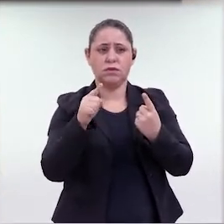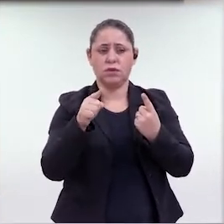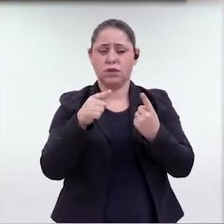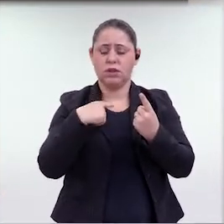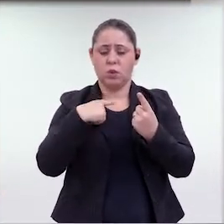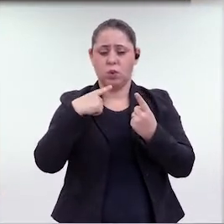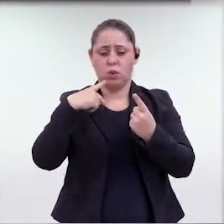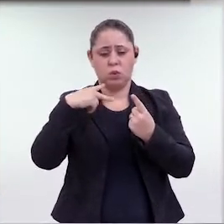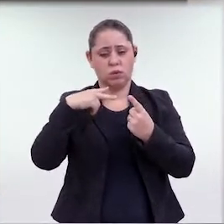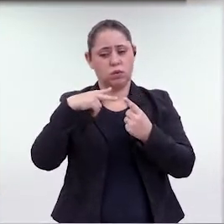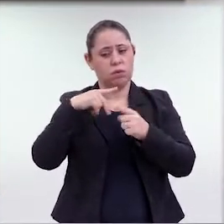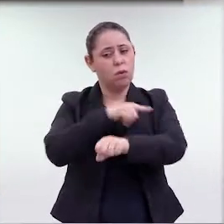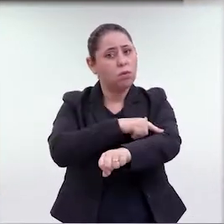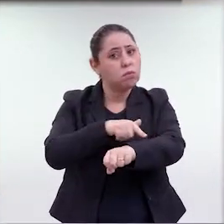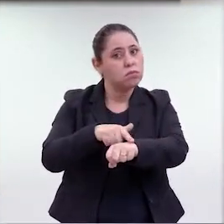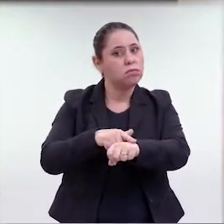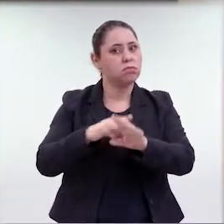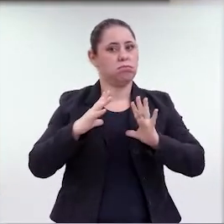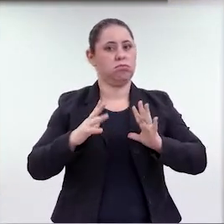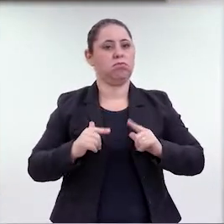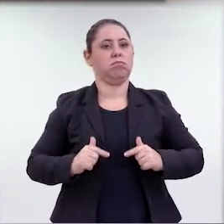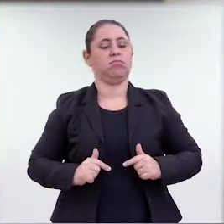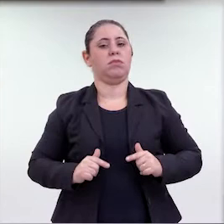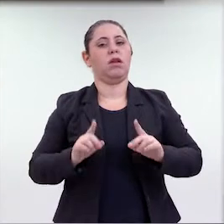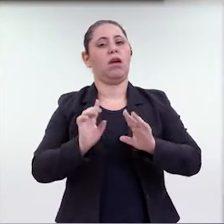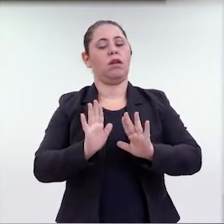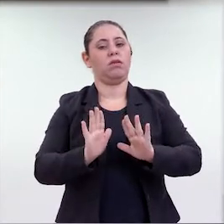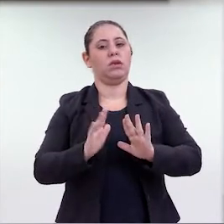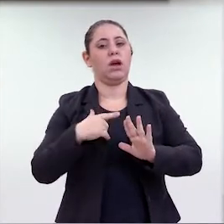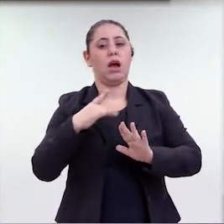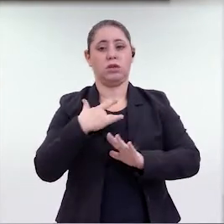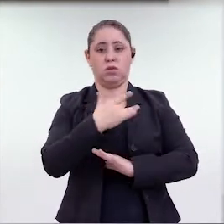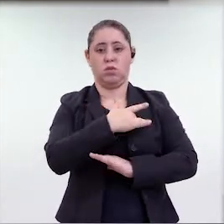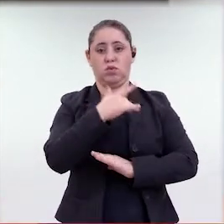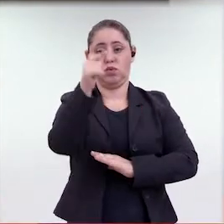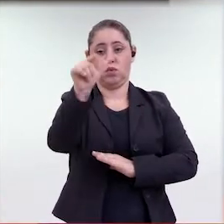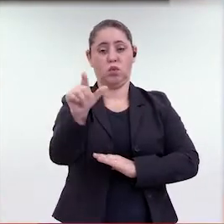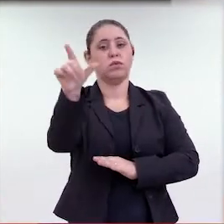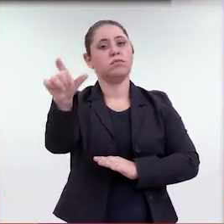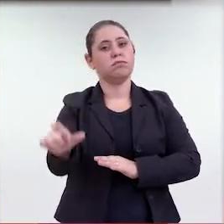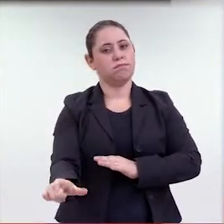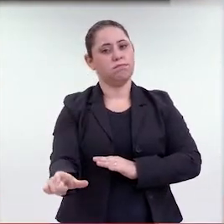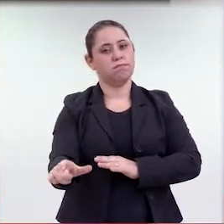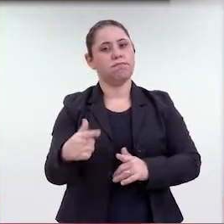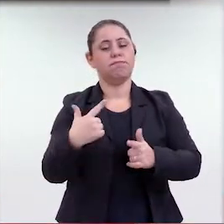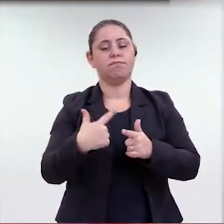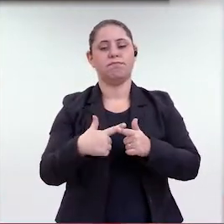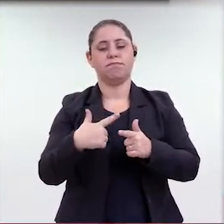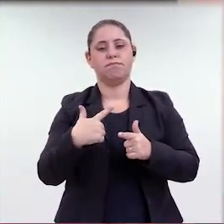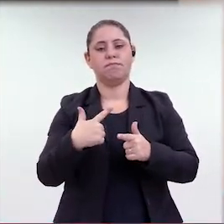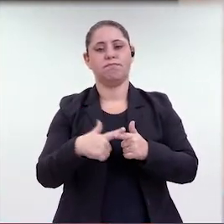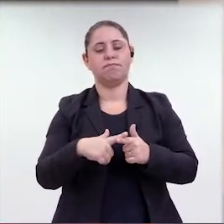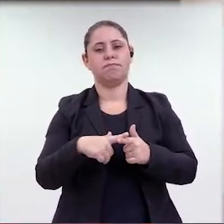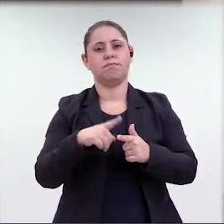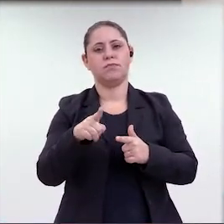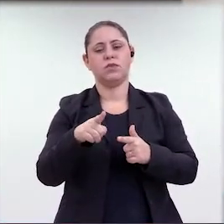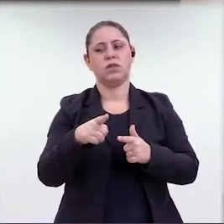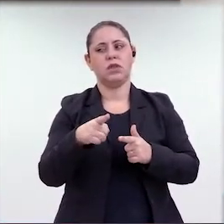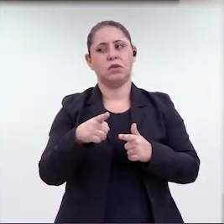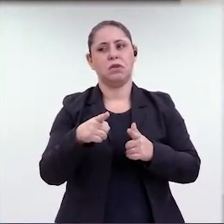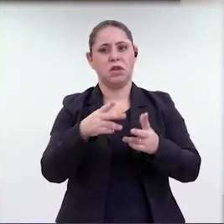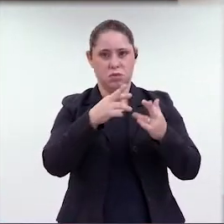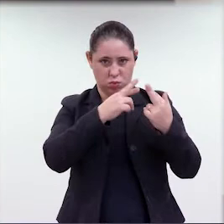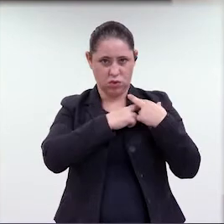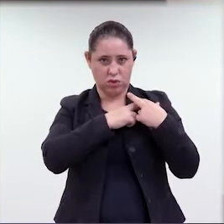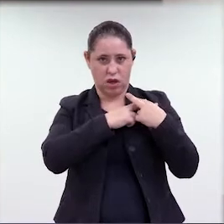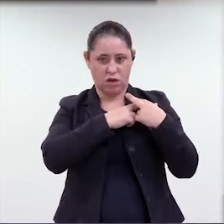controlar é uma questão de respeito com o outro, da saúde dessa outra pessoa, né? porque, querendo ou não, você não quer ser responsável